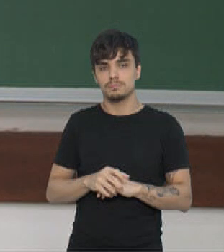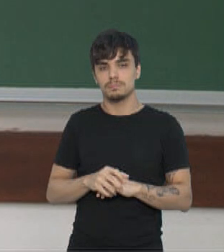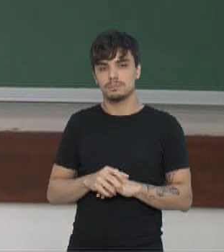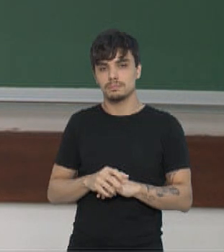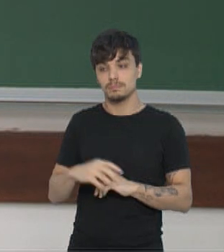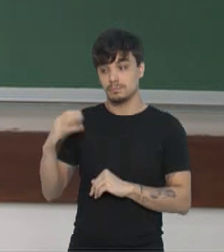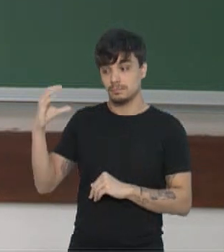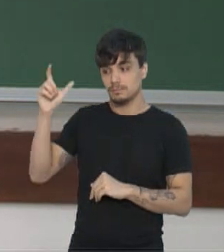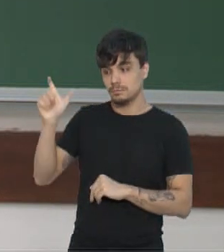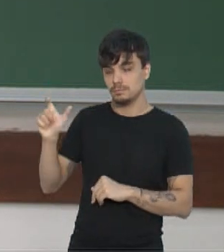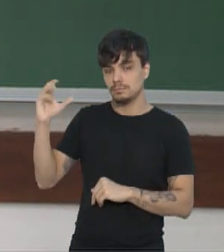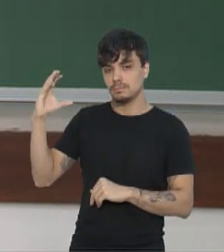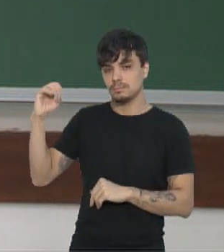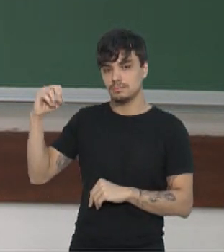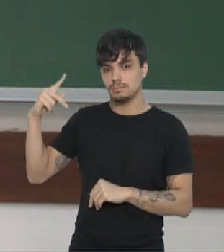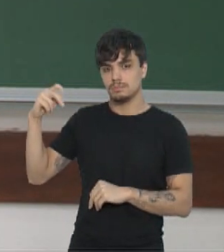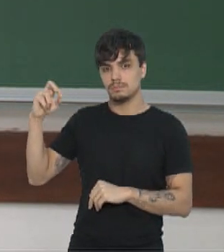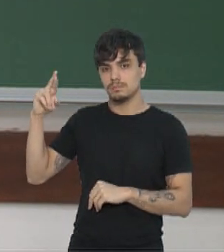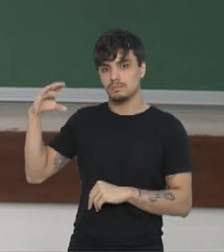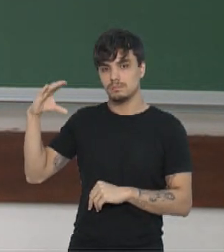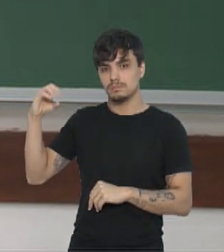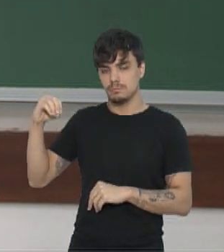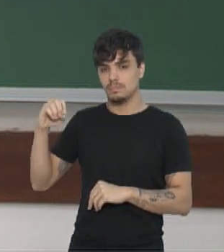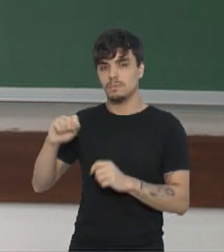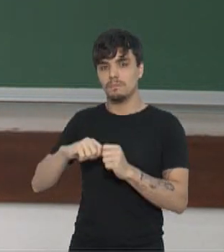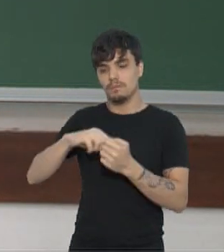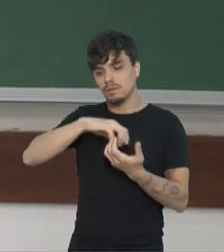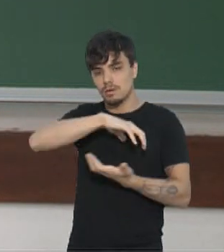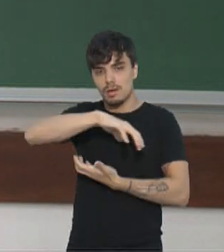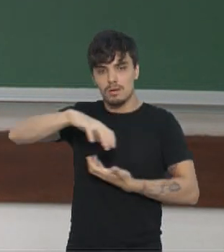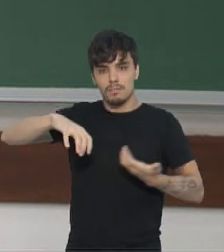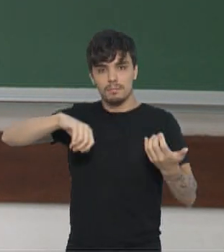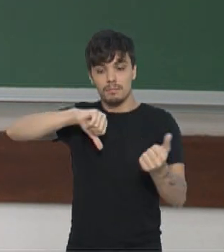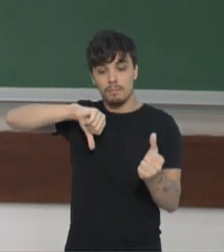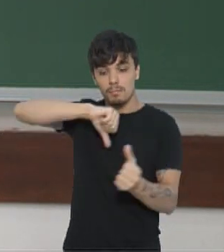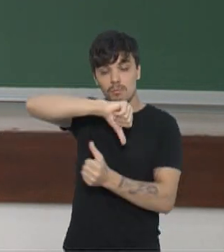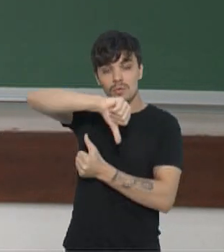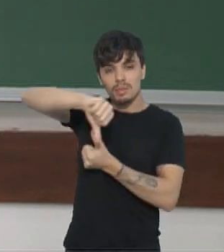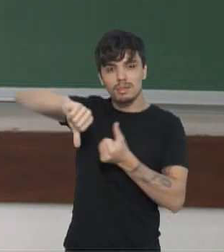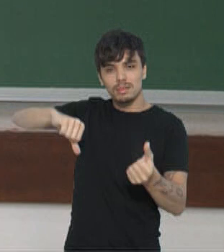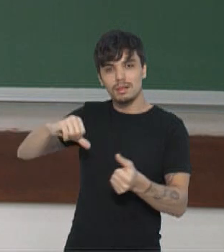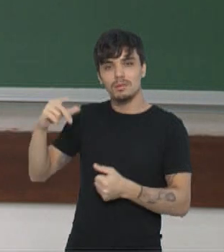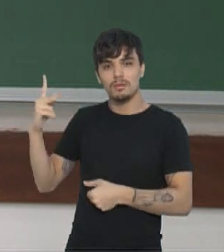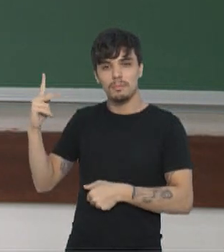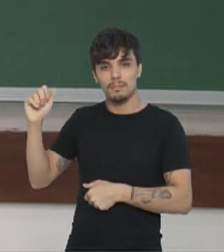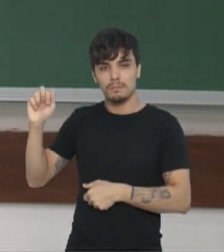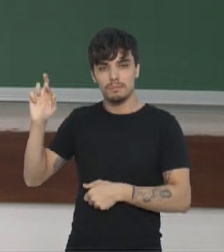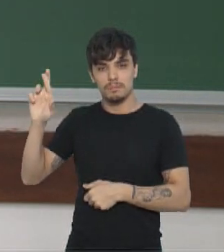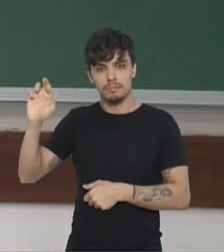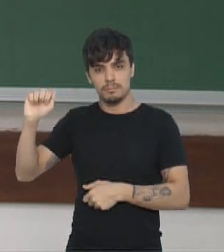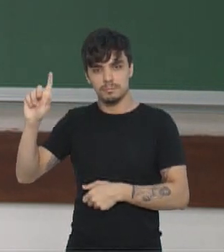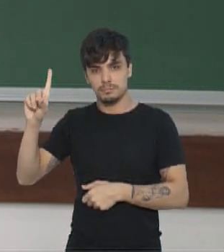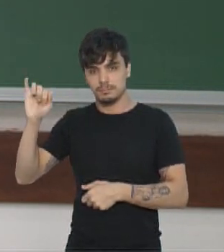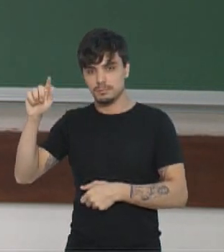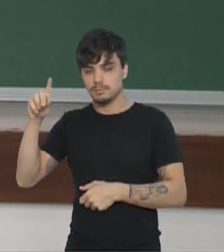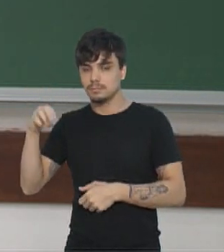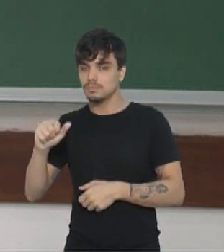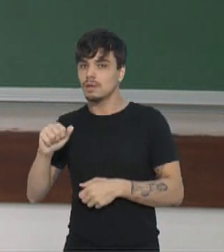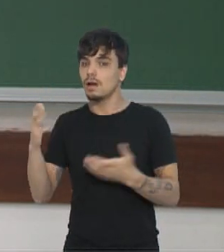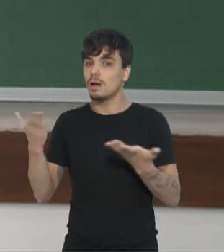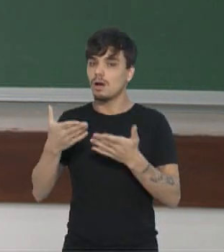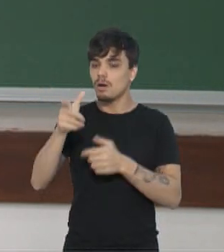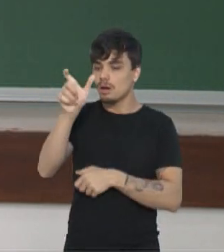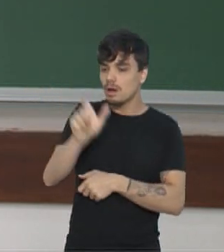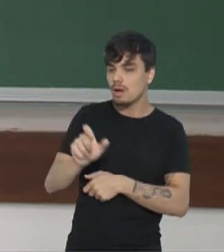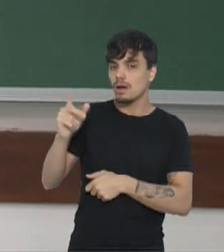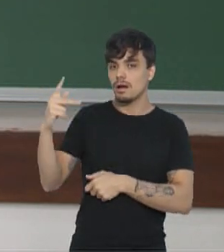fez a revolução mudando o paradigma e já dando essa ideia. E agora o Kepler vem